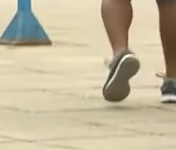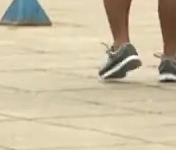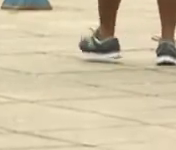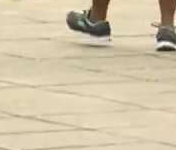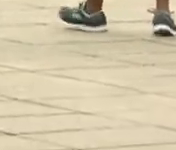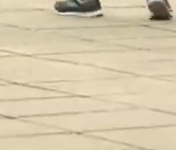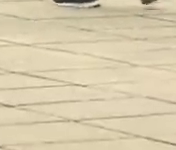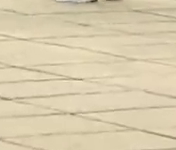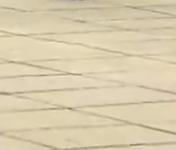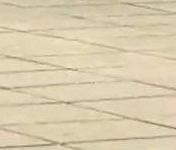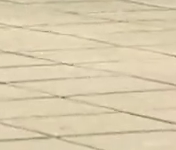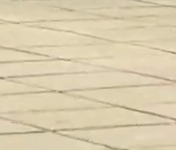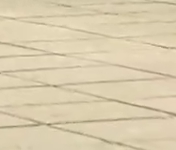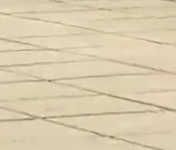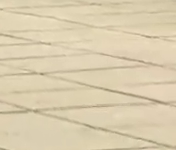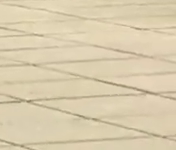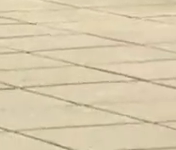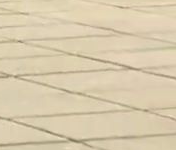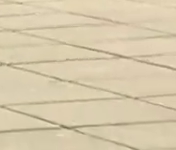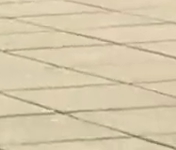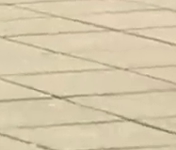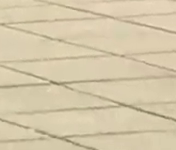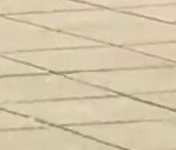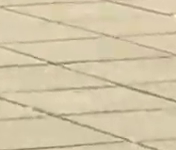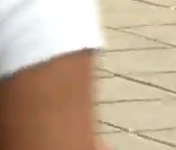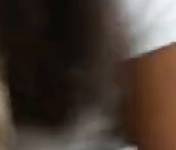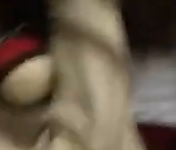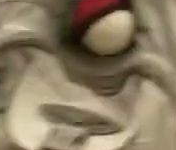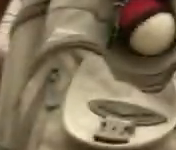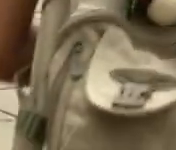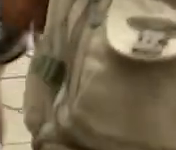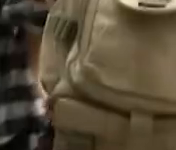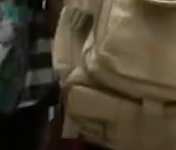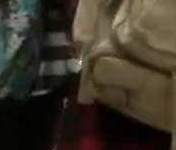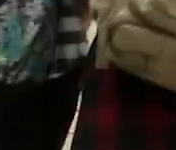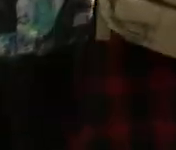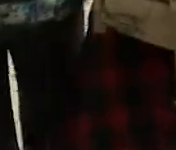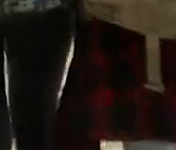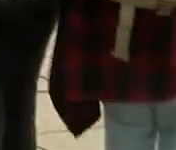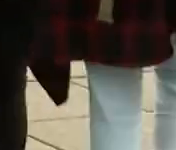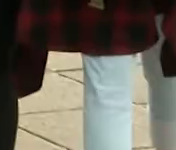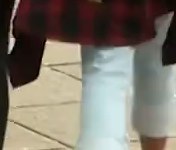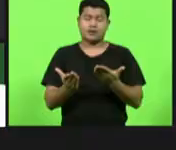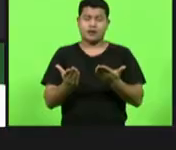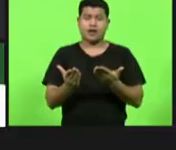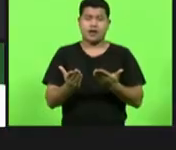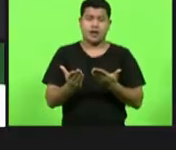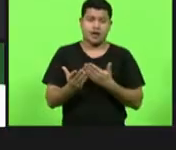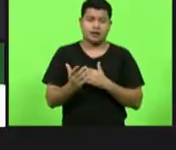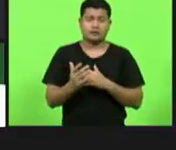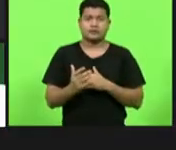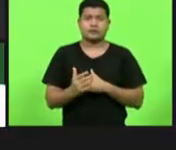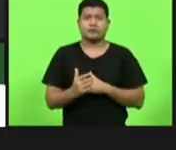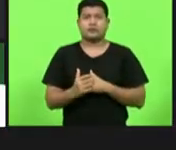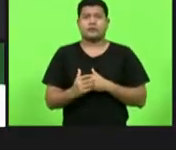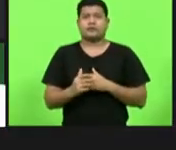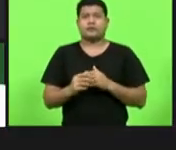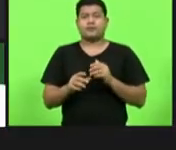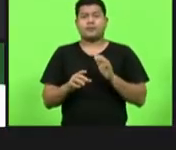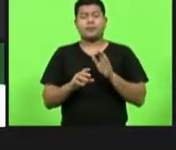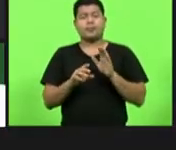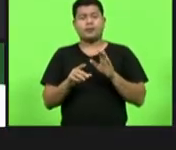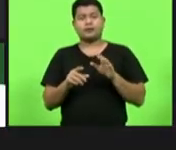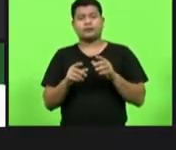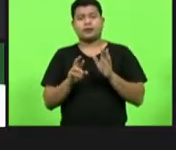pelo governo da Lei de Diretrizes Orçamentárias para viabilizar essa contratação. É levar em consideração sempre a